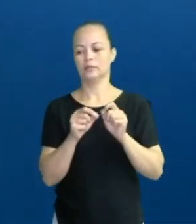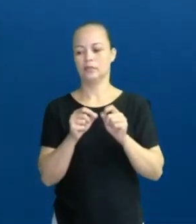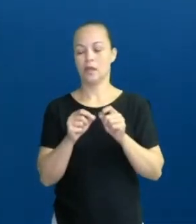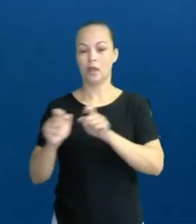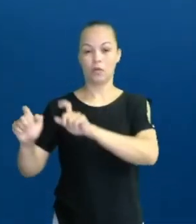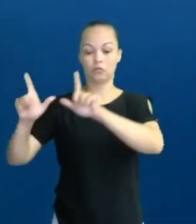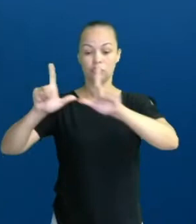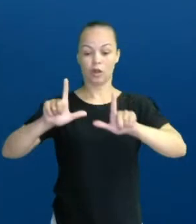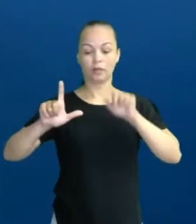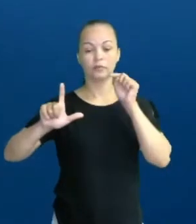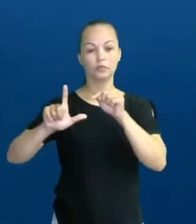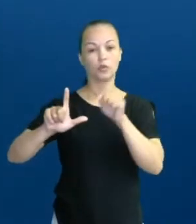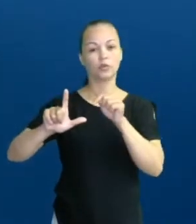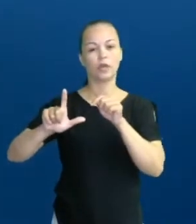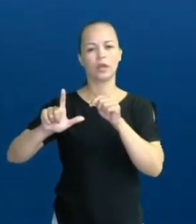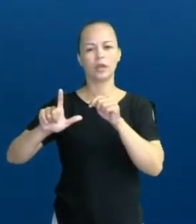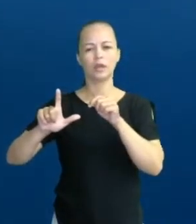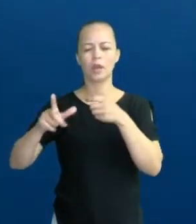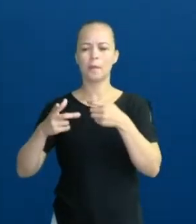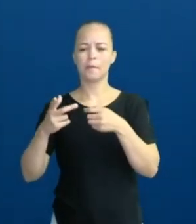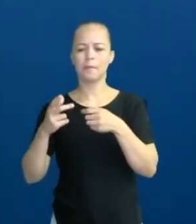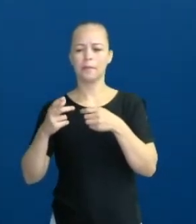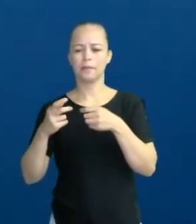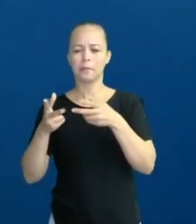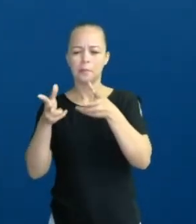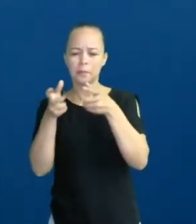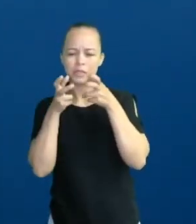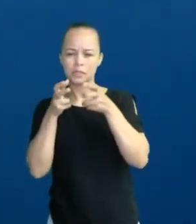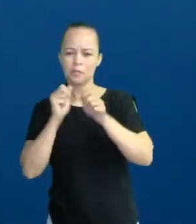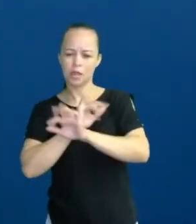comum da gente perceber claramente como aqui está tendo o